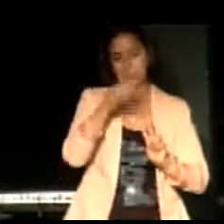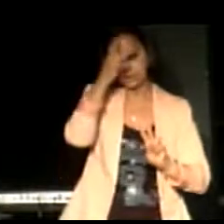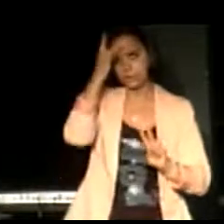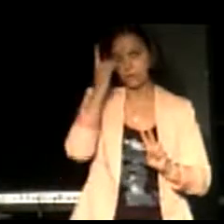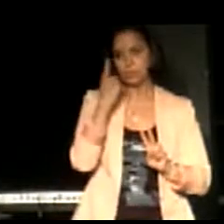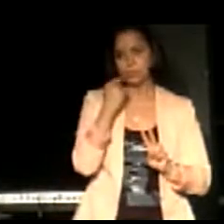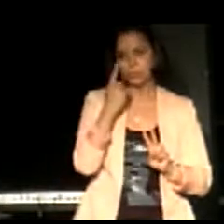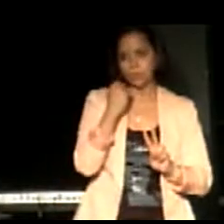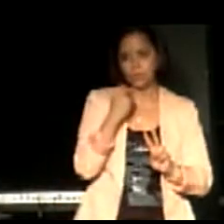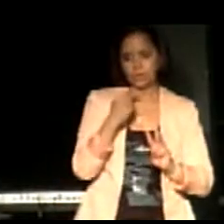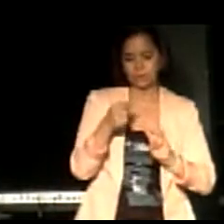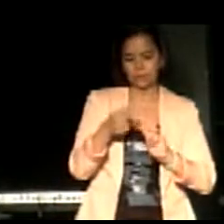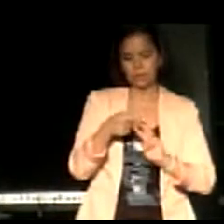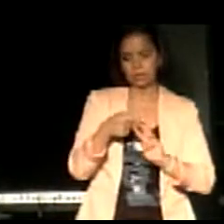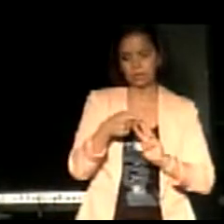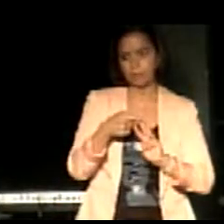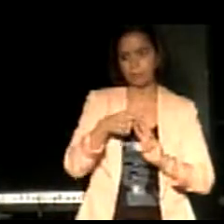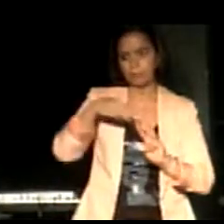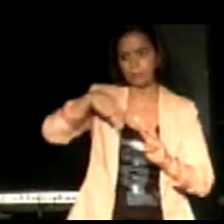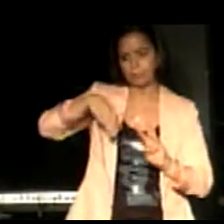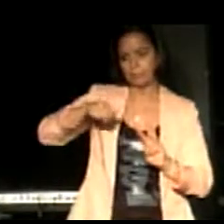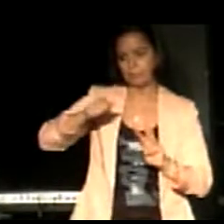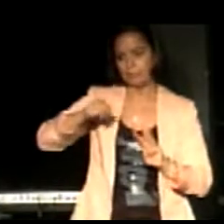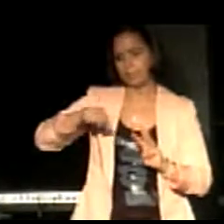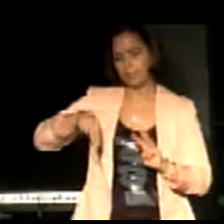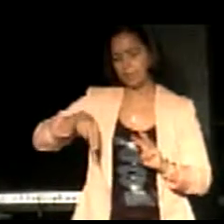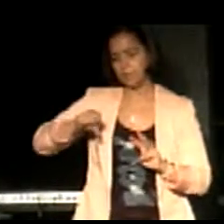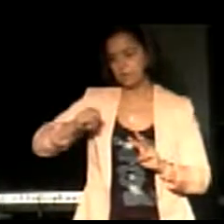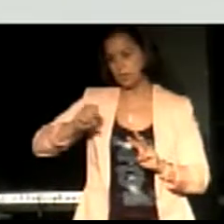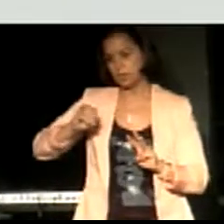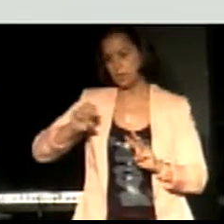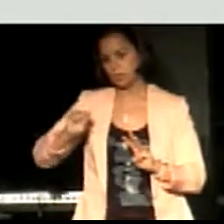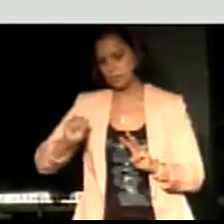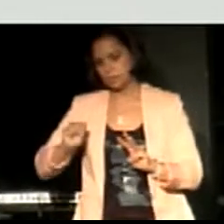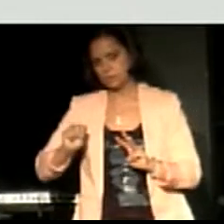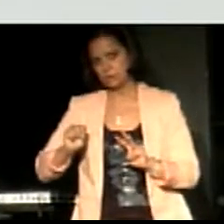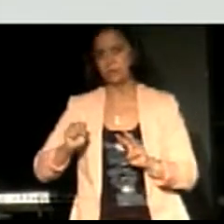depois os mansos. Outro aspecto importante é